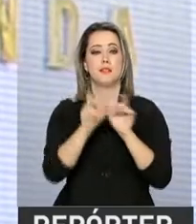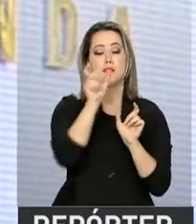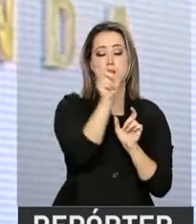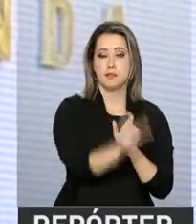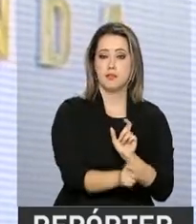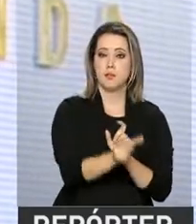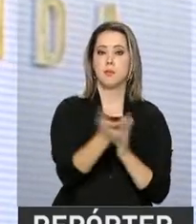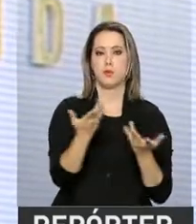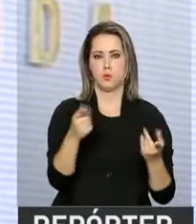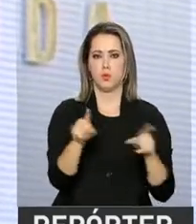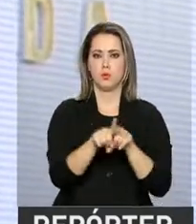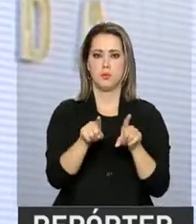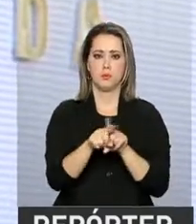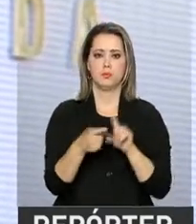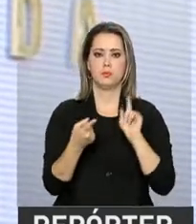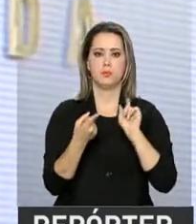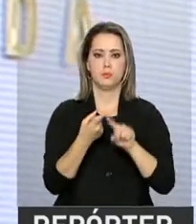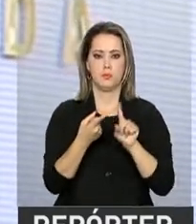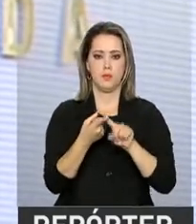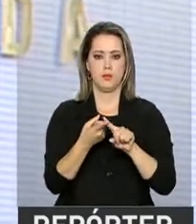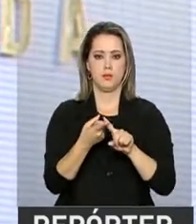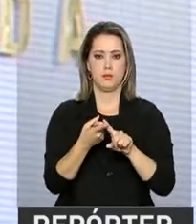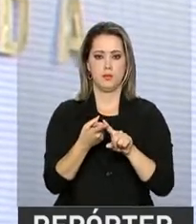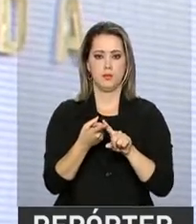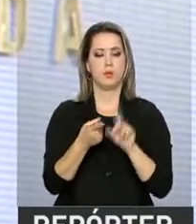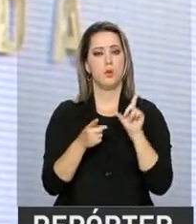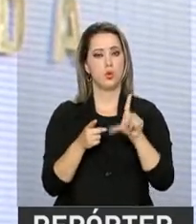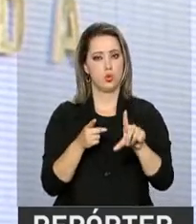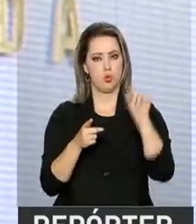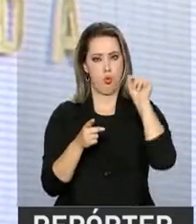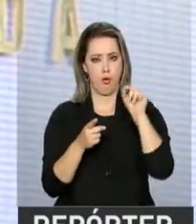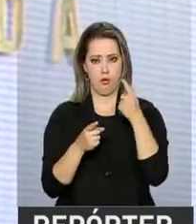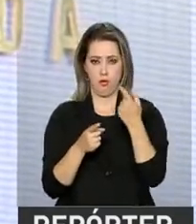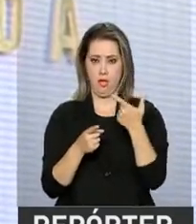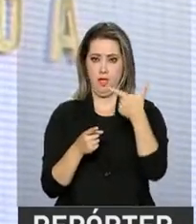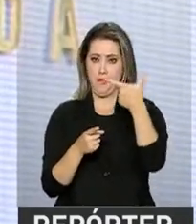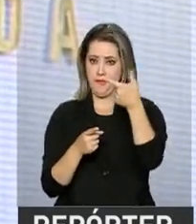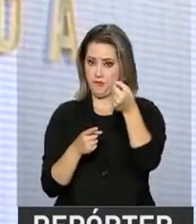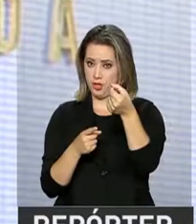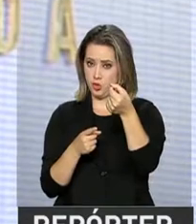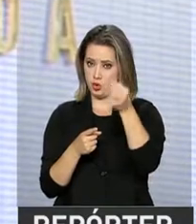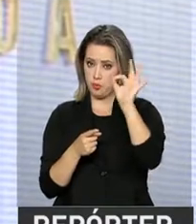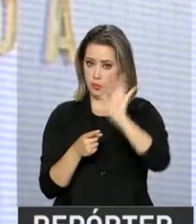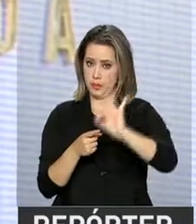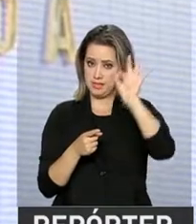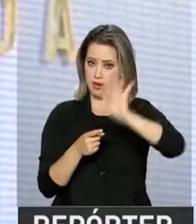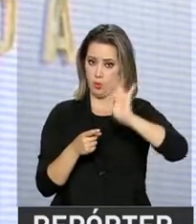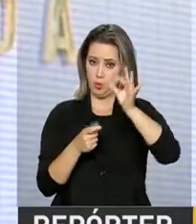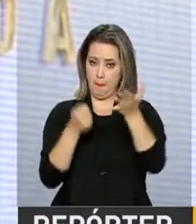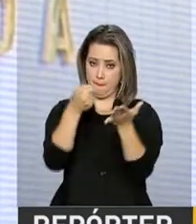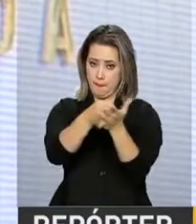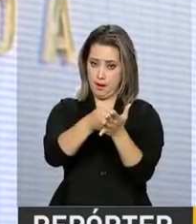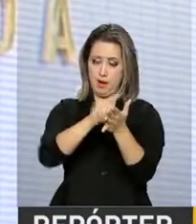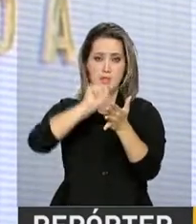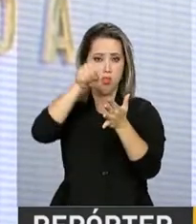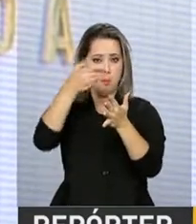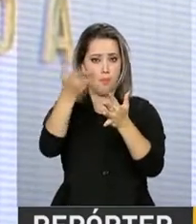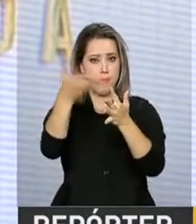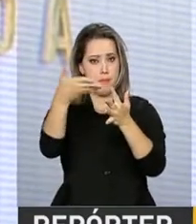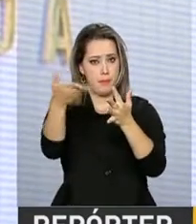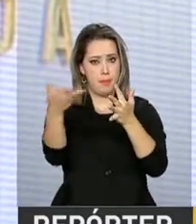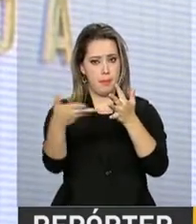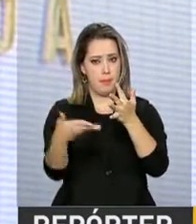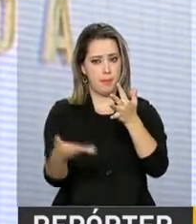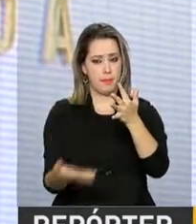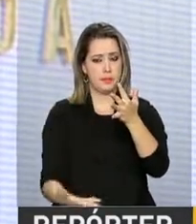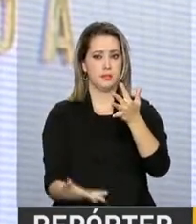primeira modalidade do PERT, ele tem a opção de você pagar 20% à vista, e o resto você pode pagar,